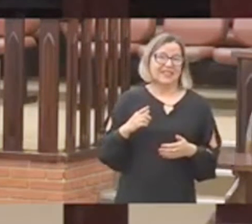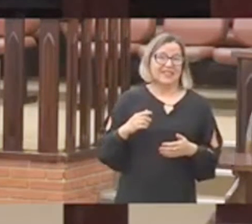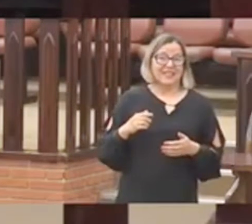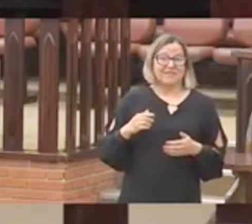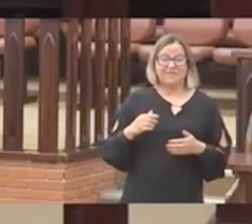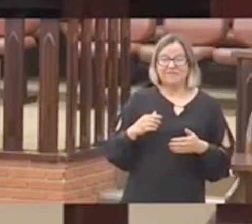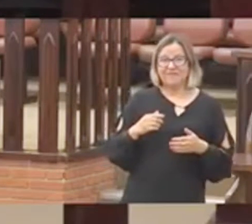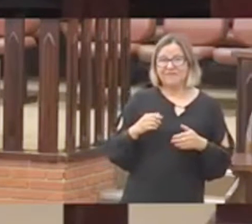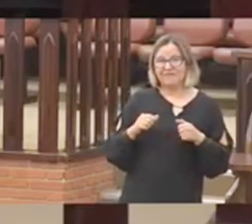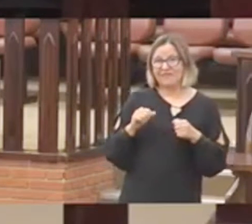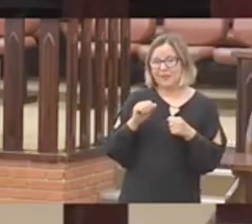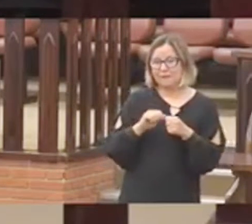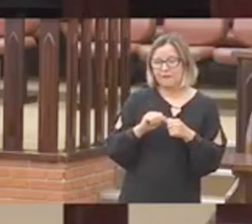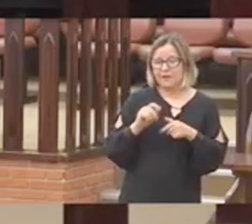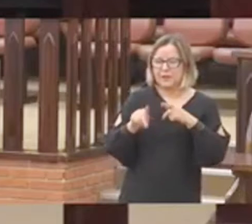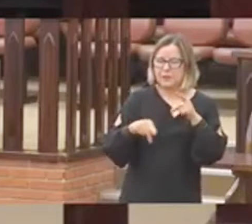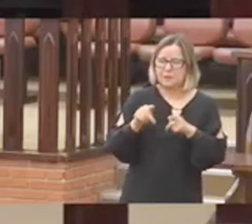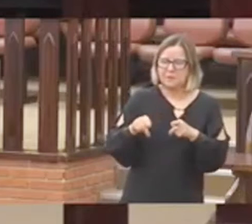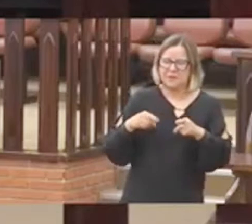gerado angústia.